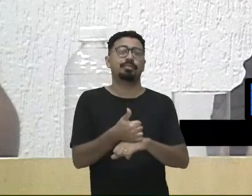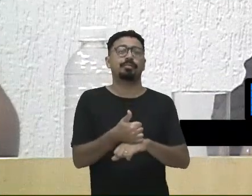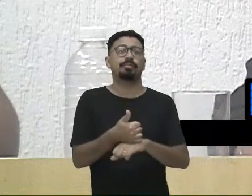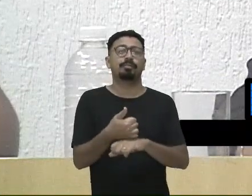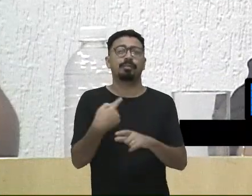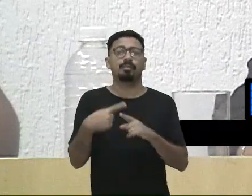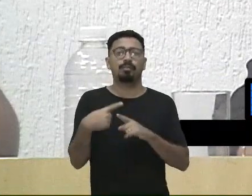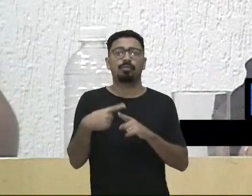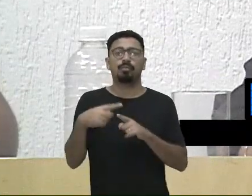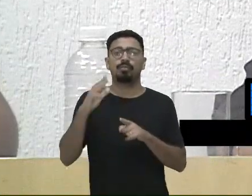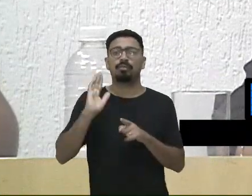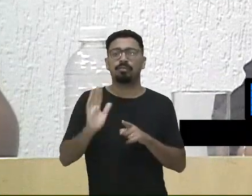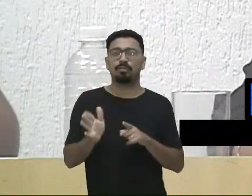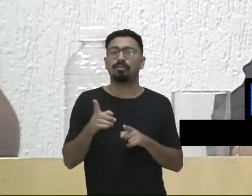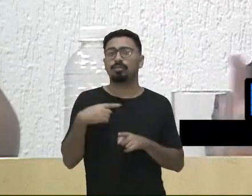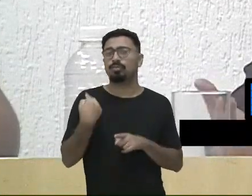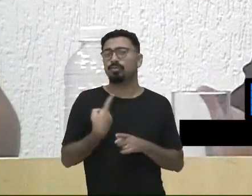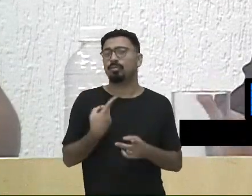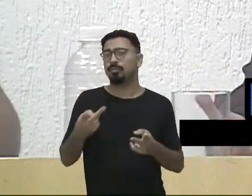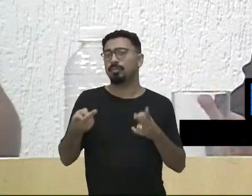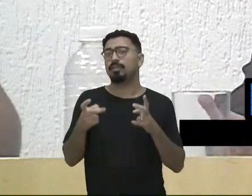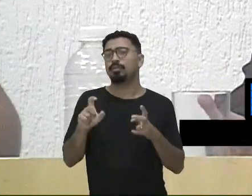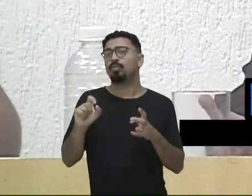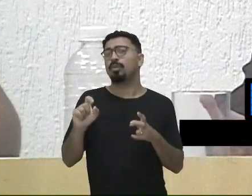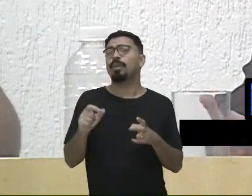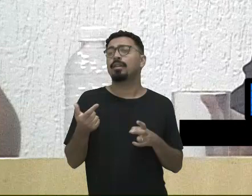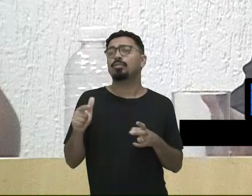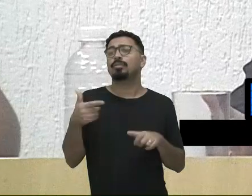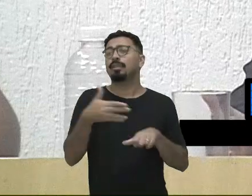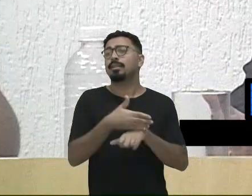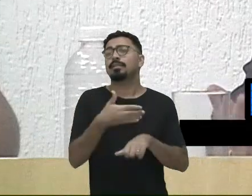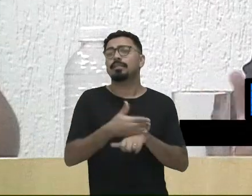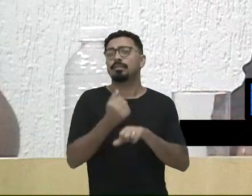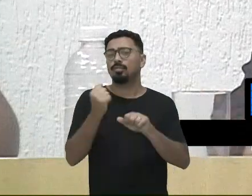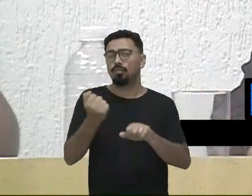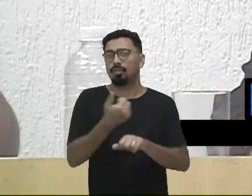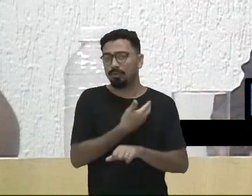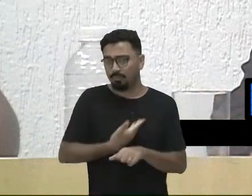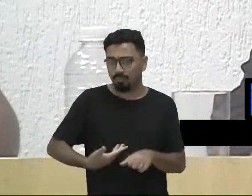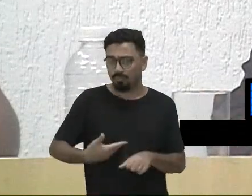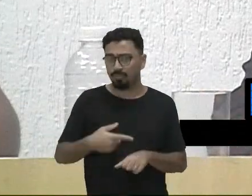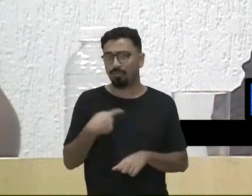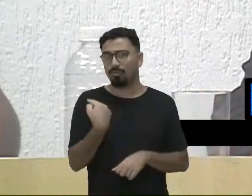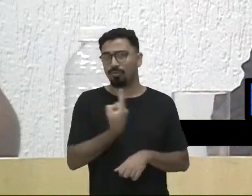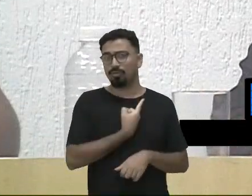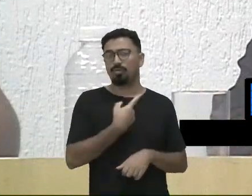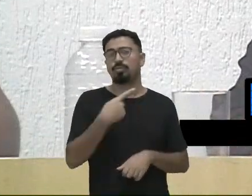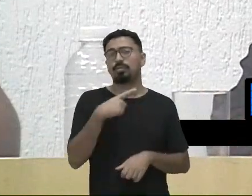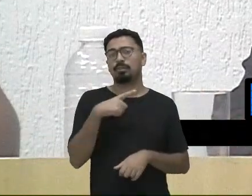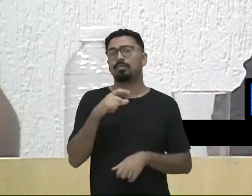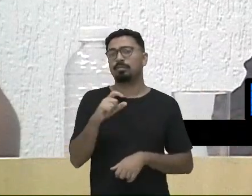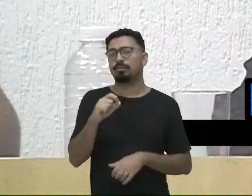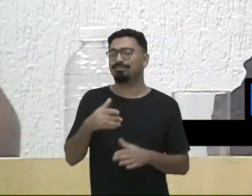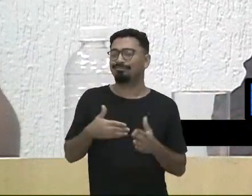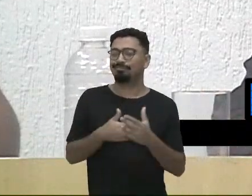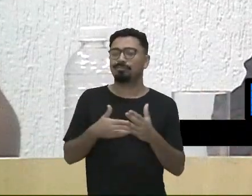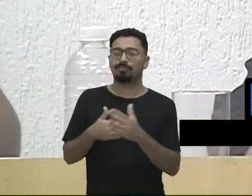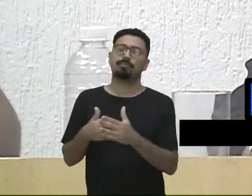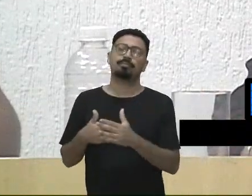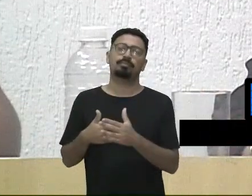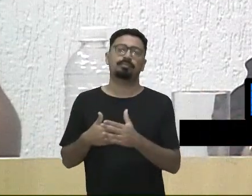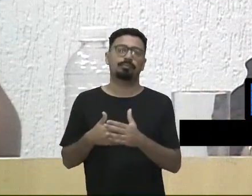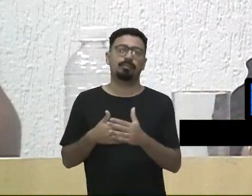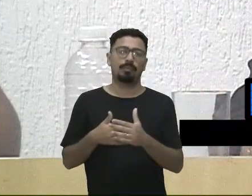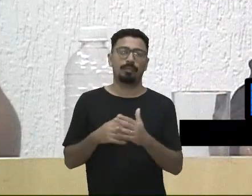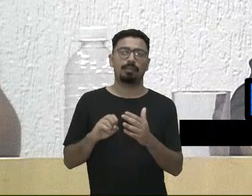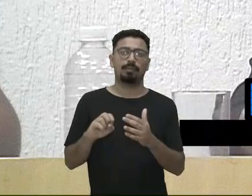Porque já não reconhecemos atualmente que não temos acesso ao poder público. E quando temos, ele é cerceado.